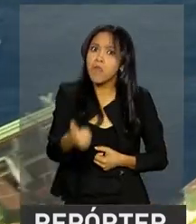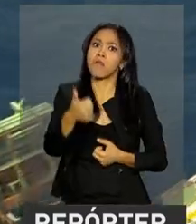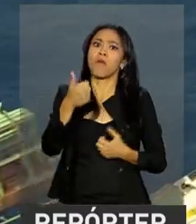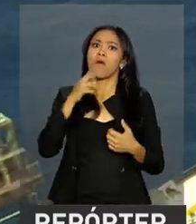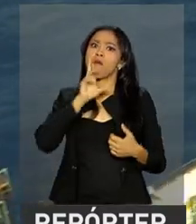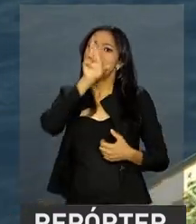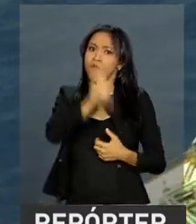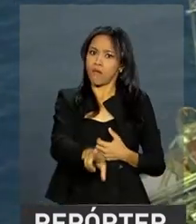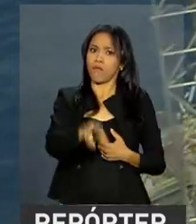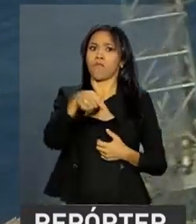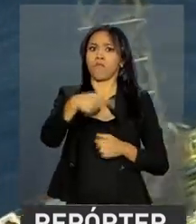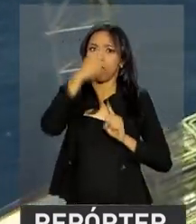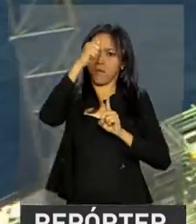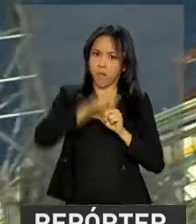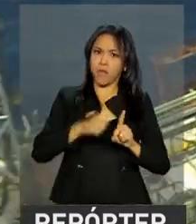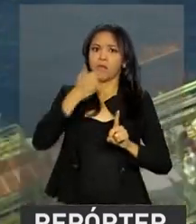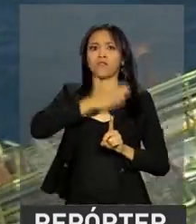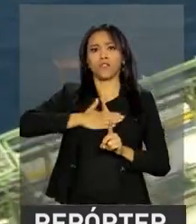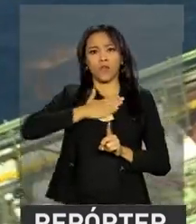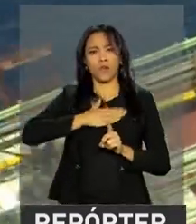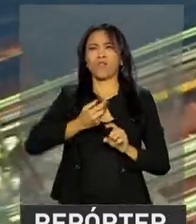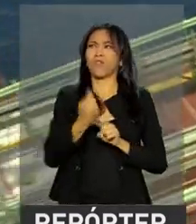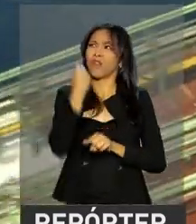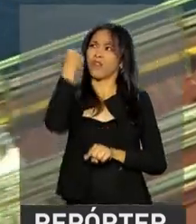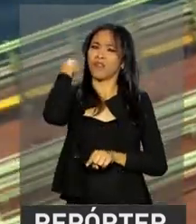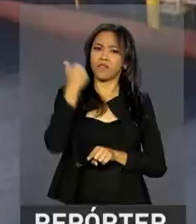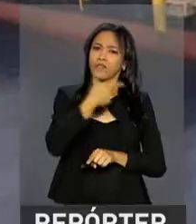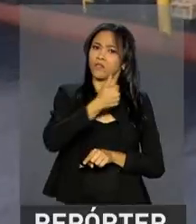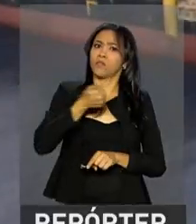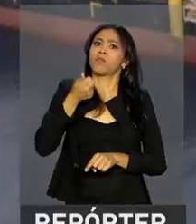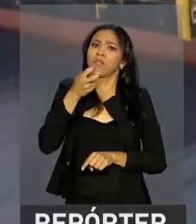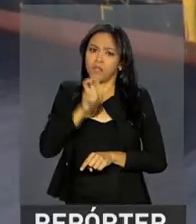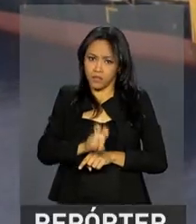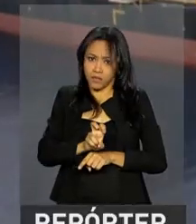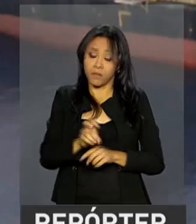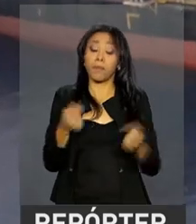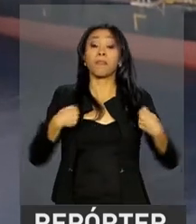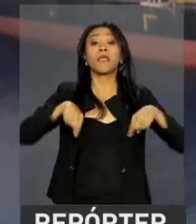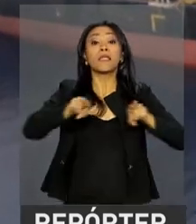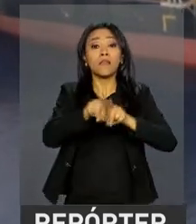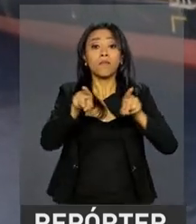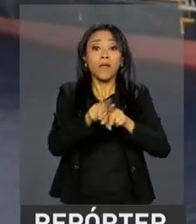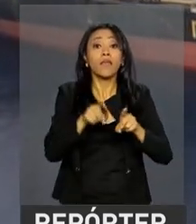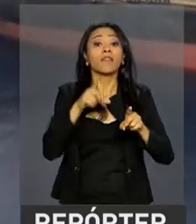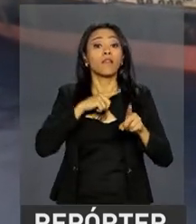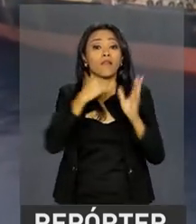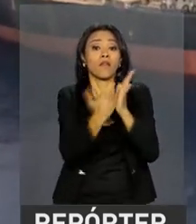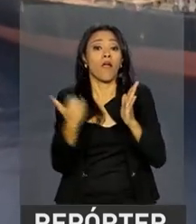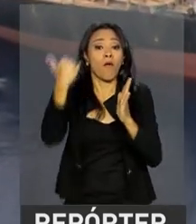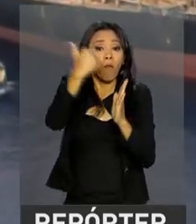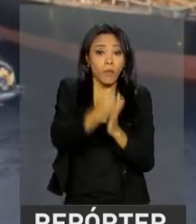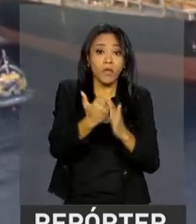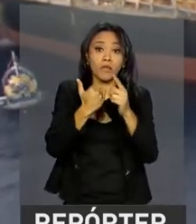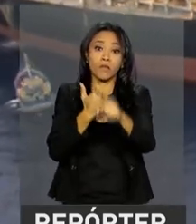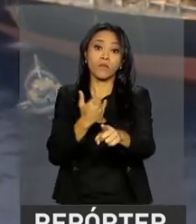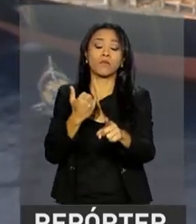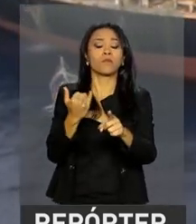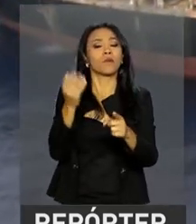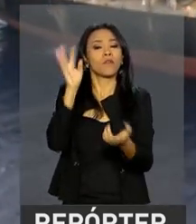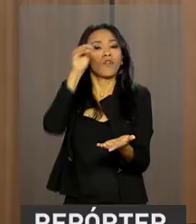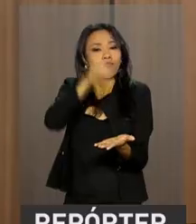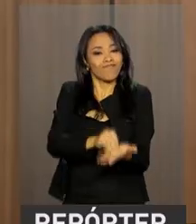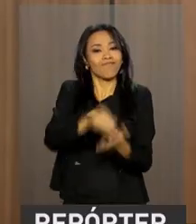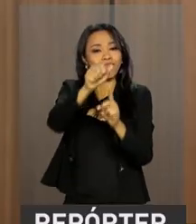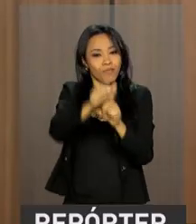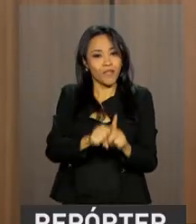arrecadação para meses de agosto desde 2015. Também foi o maior aumento mensal registrado em